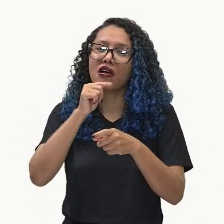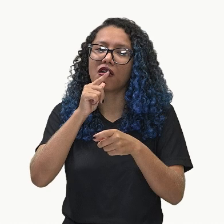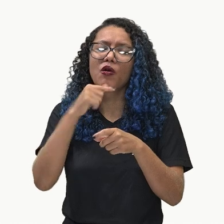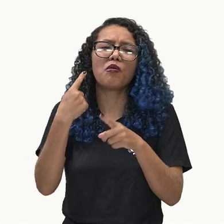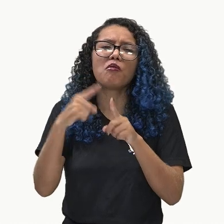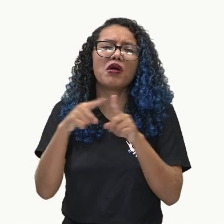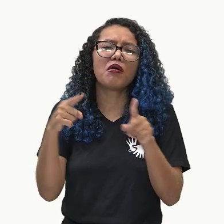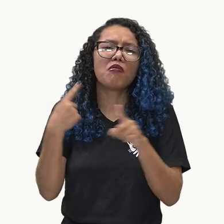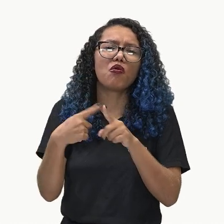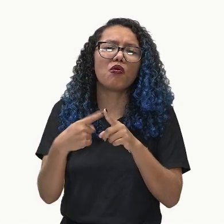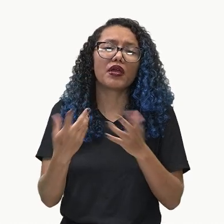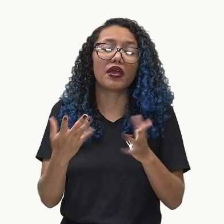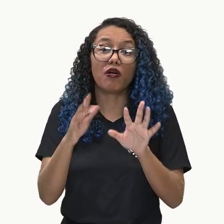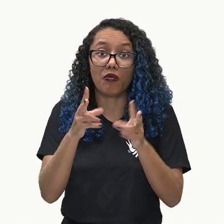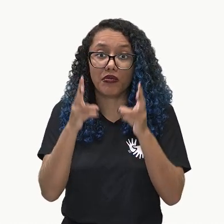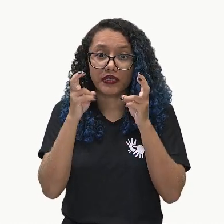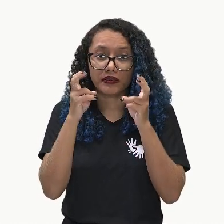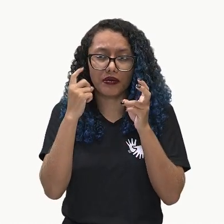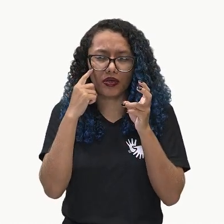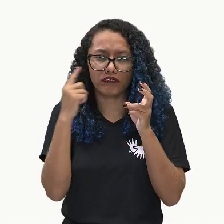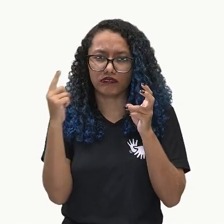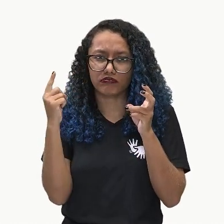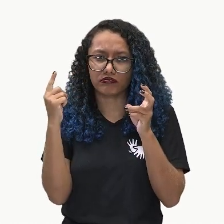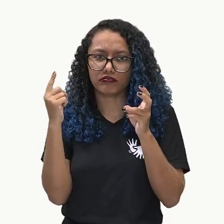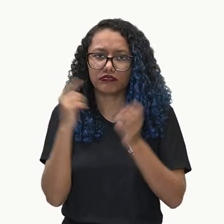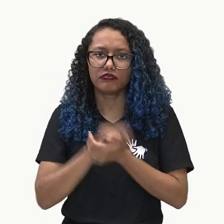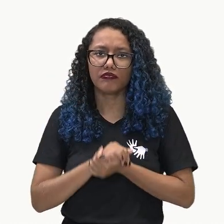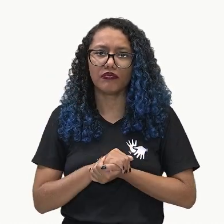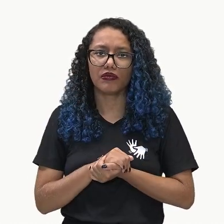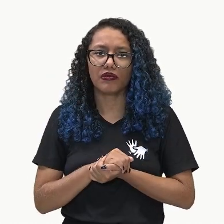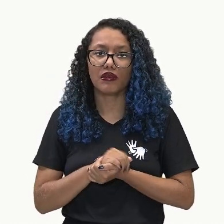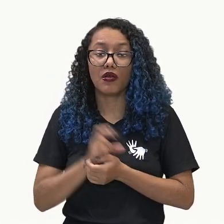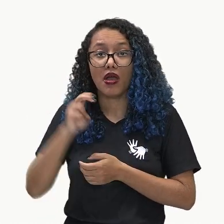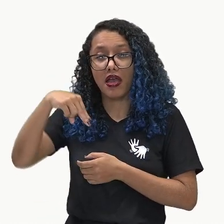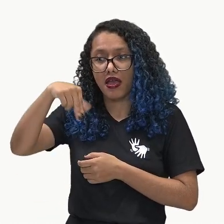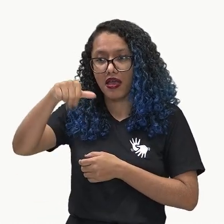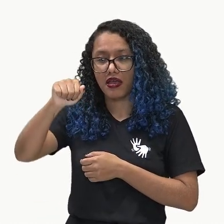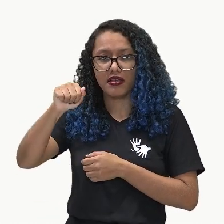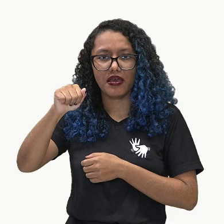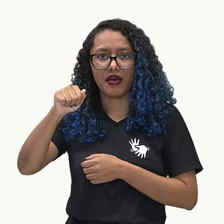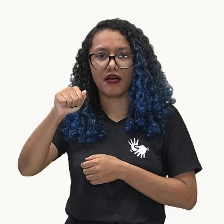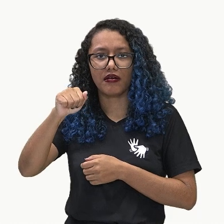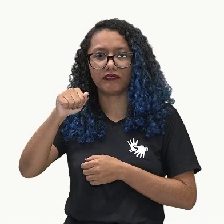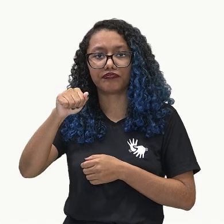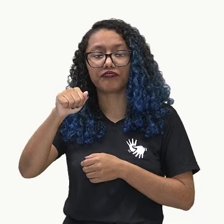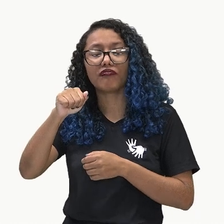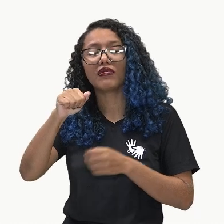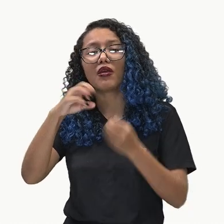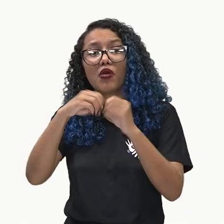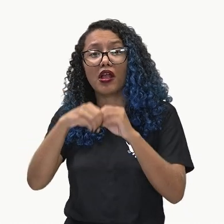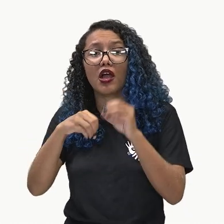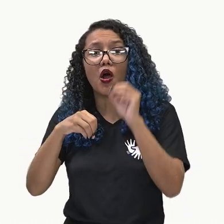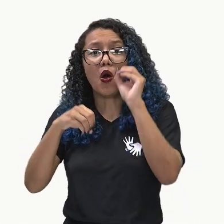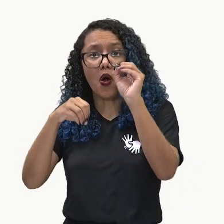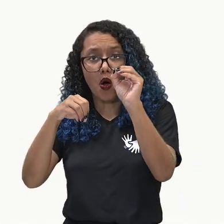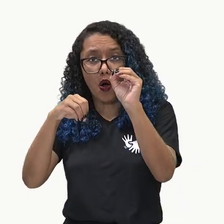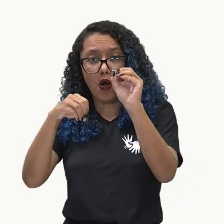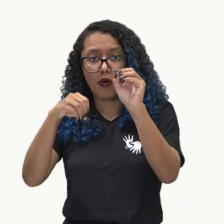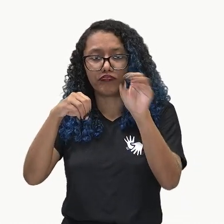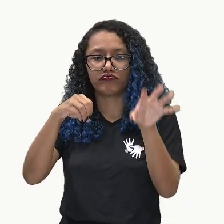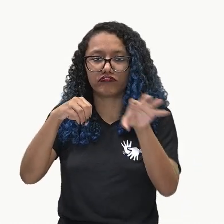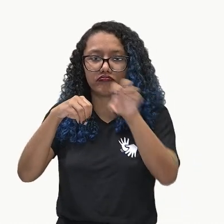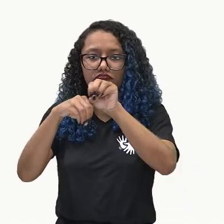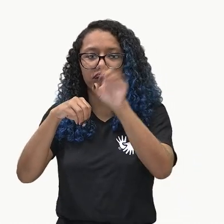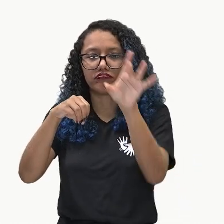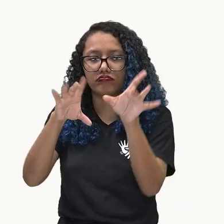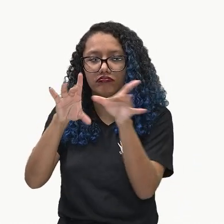professor? Observe que ao final o Na puxa as moléculas com oxigênio voltado para ele,